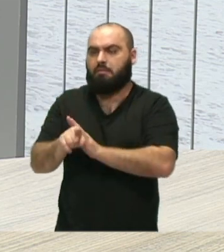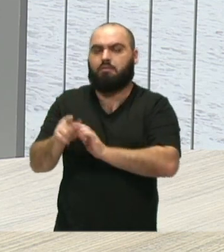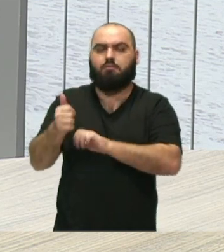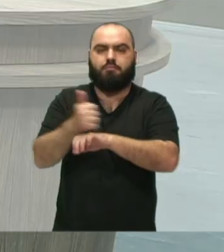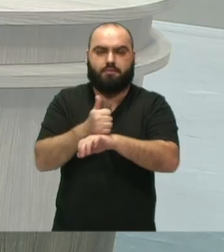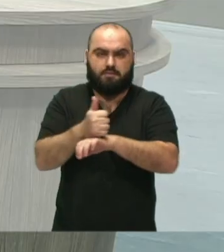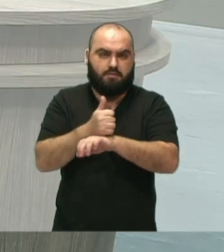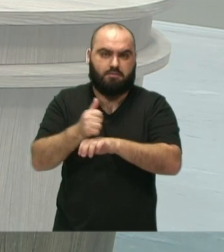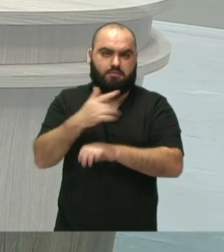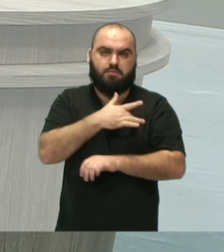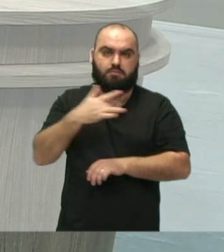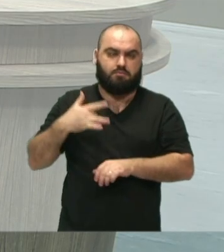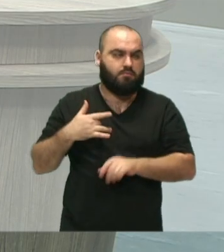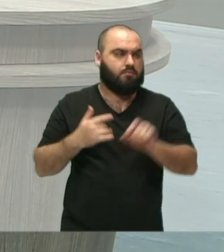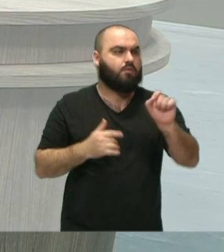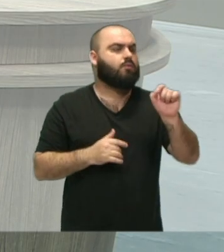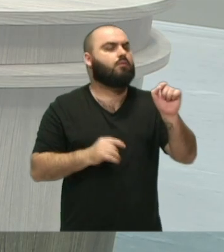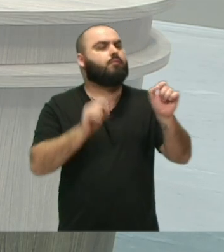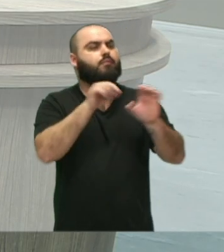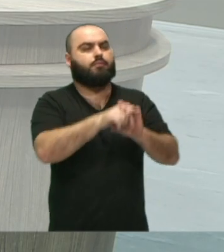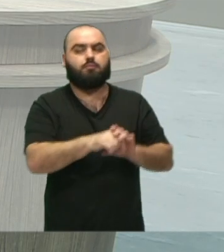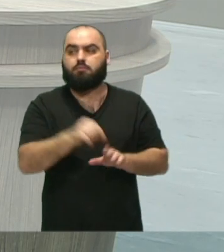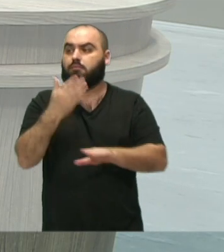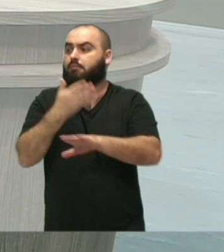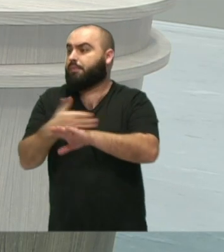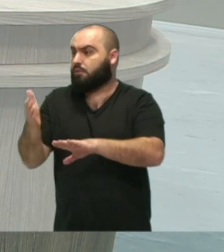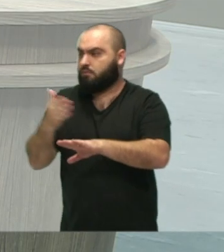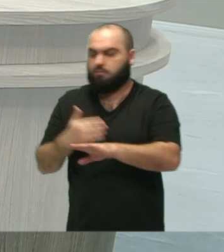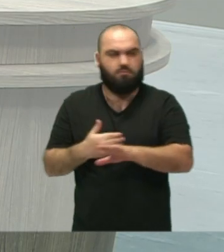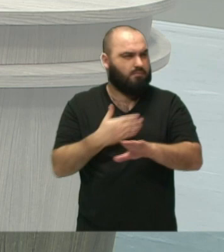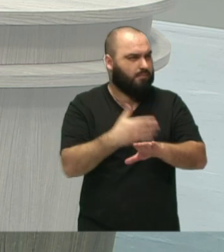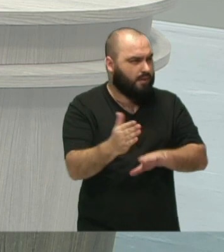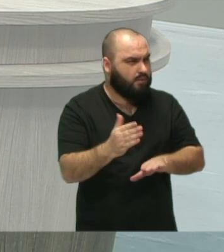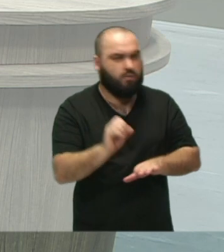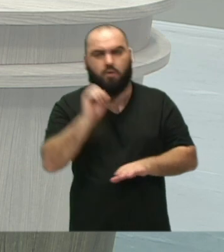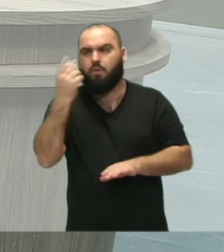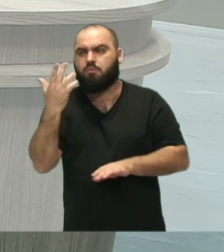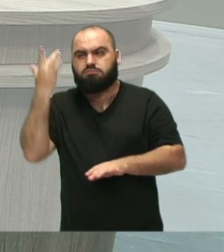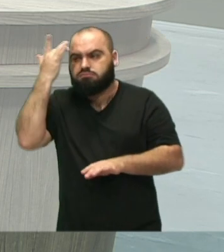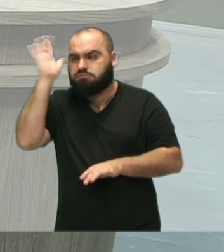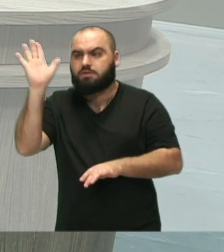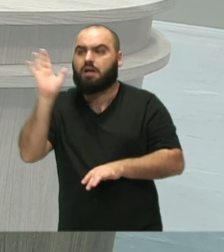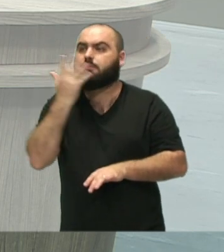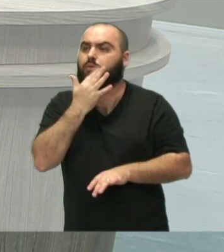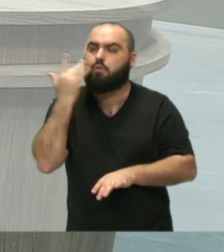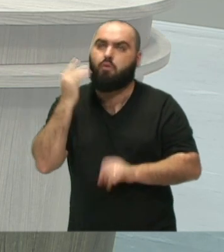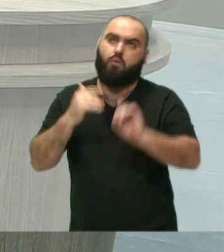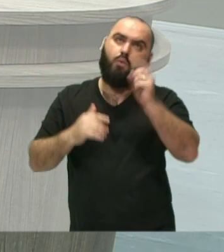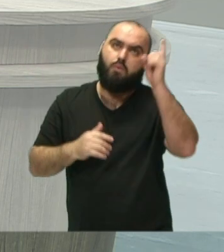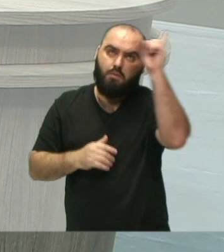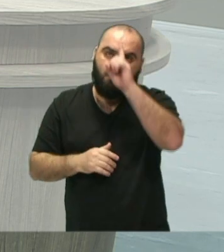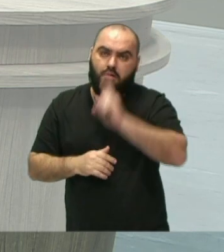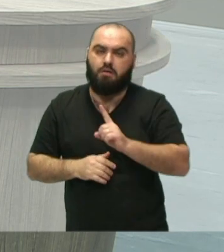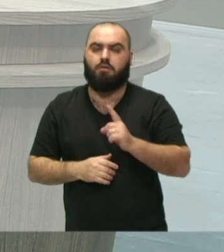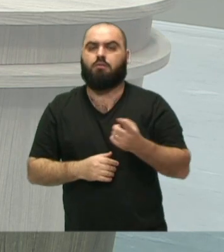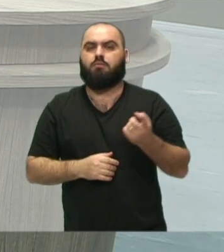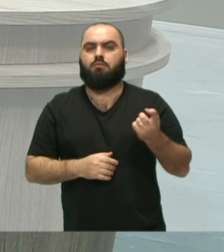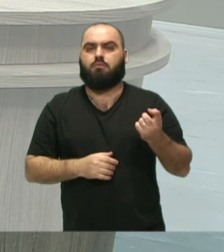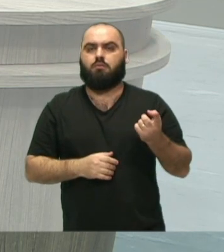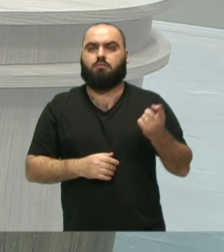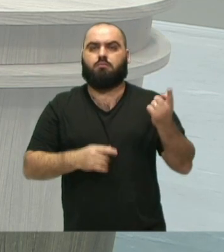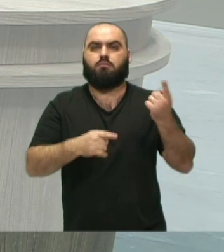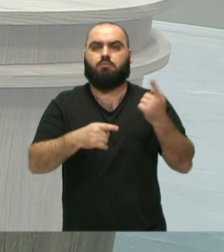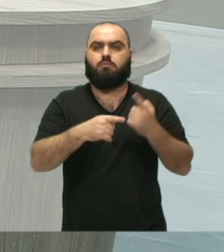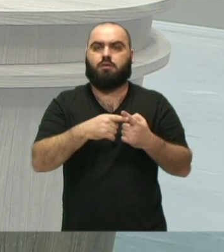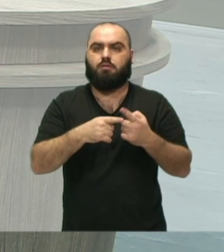vem colocado como o quê? Como branco. Como branco? Ou inespecífico. ou amarelo. Porque, e aí,